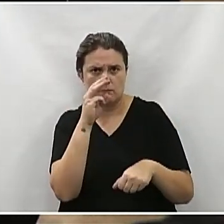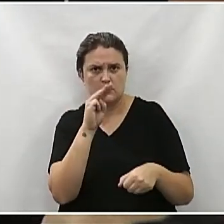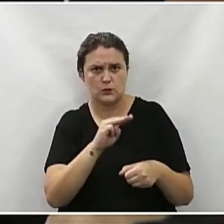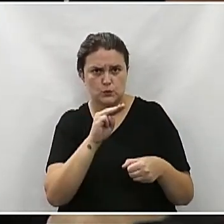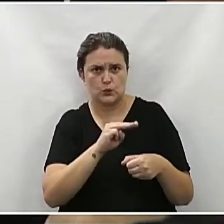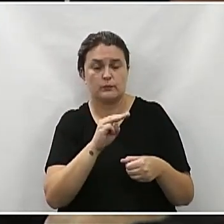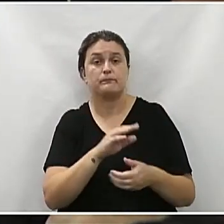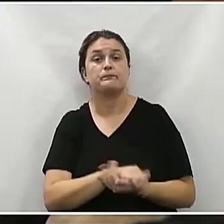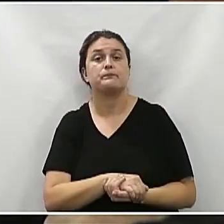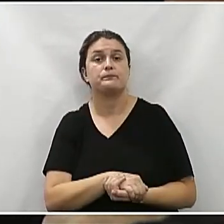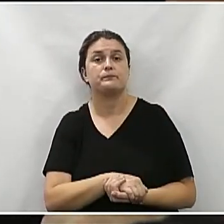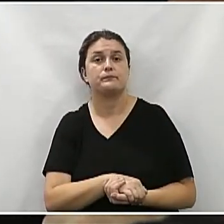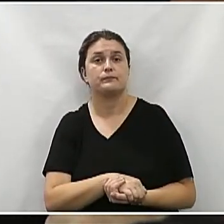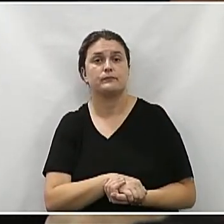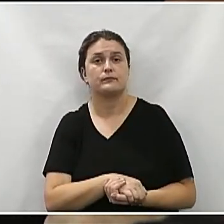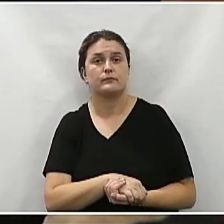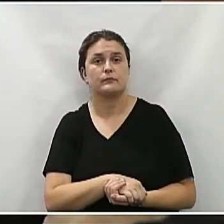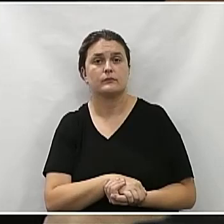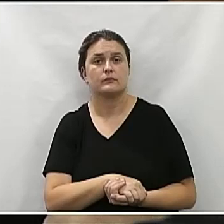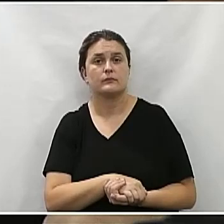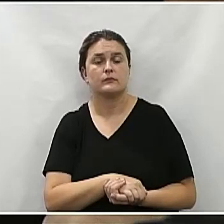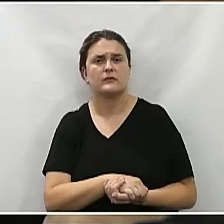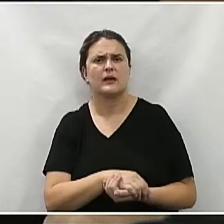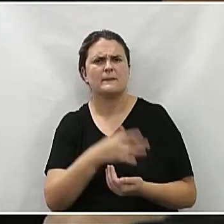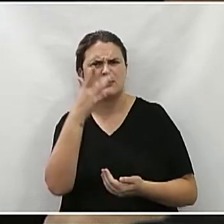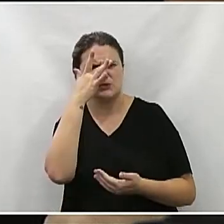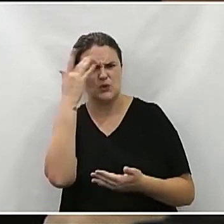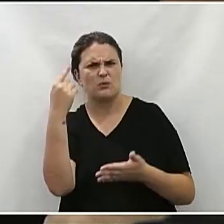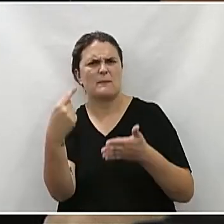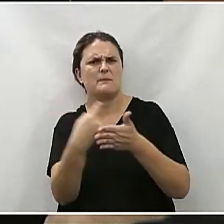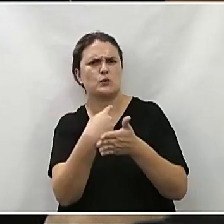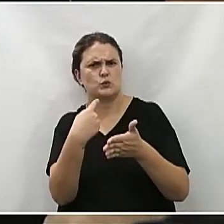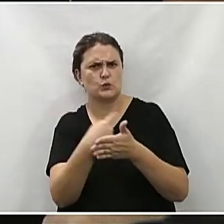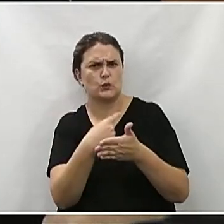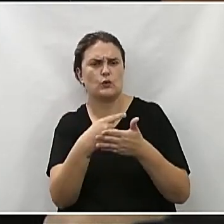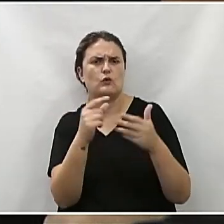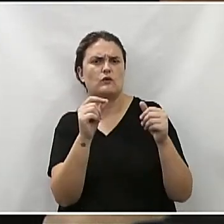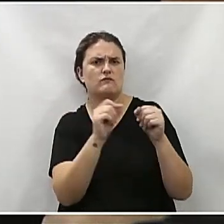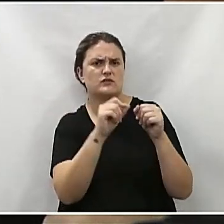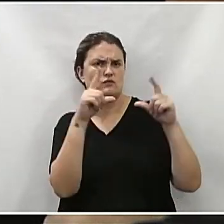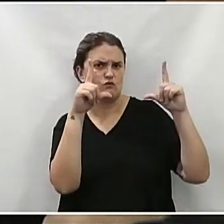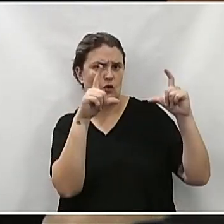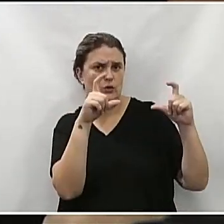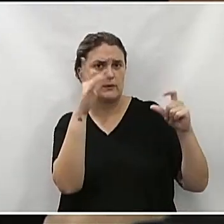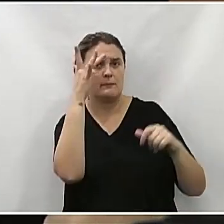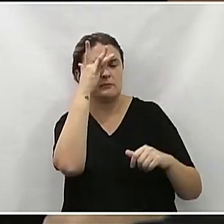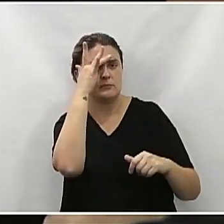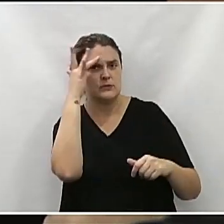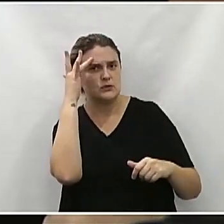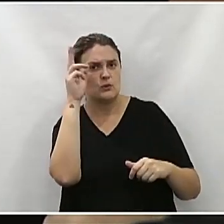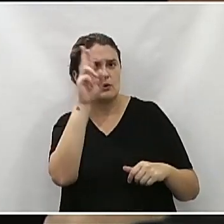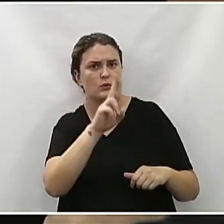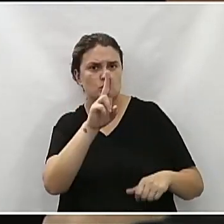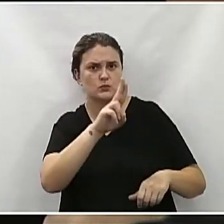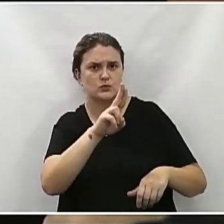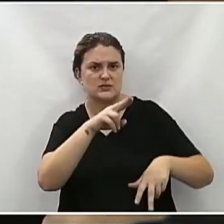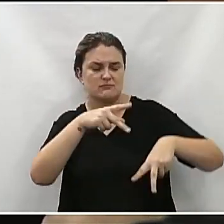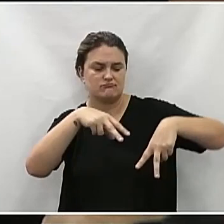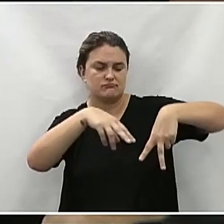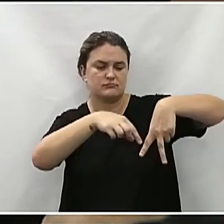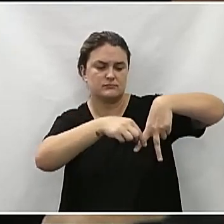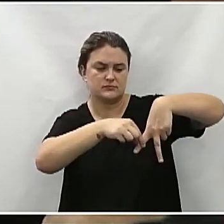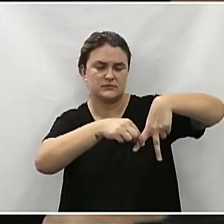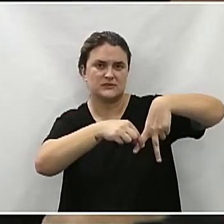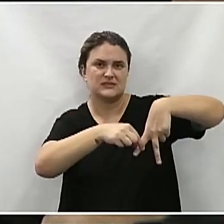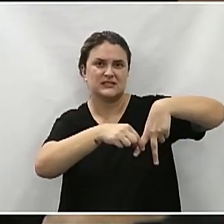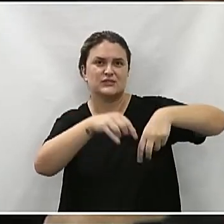é questão de que fui indagado e me passaram fotos aí de questões de pessoas usando tornozeleira aí no